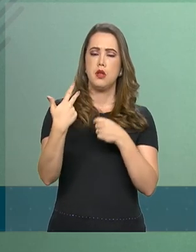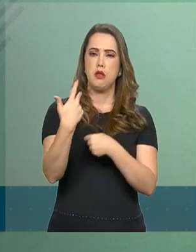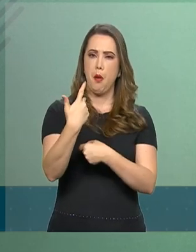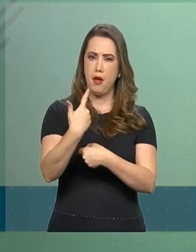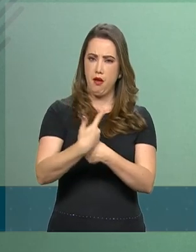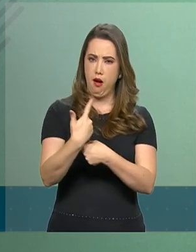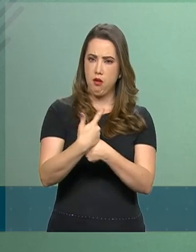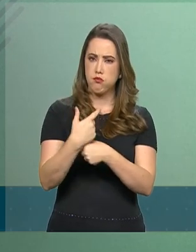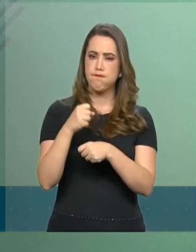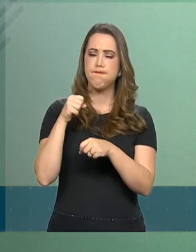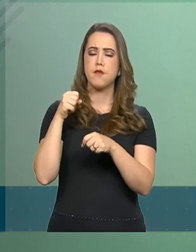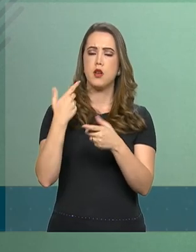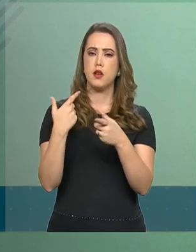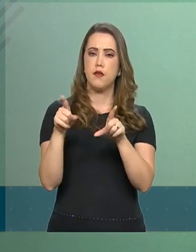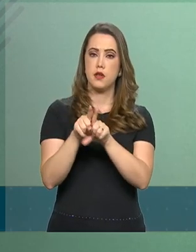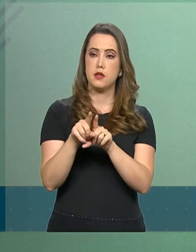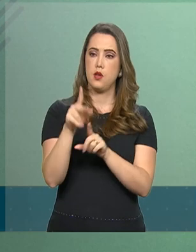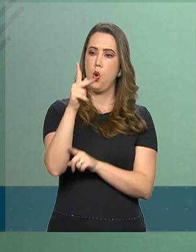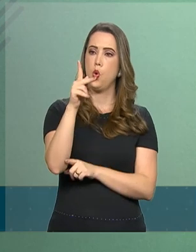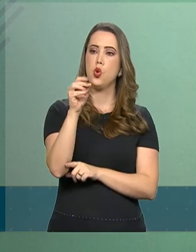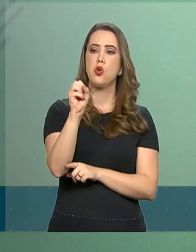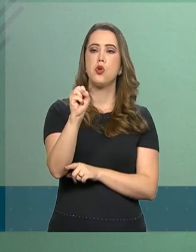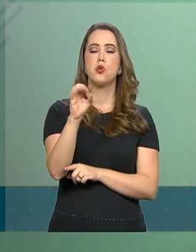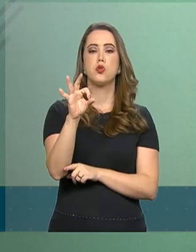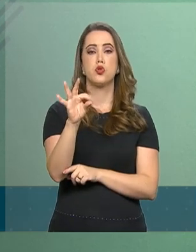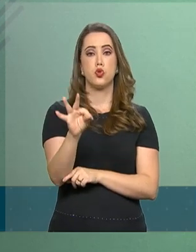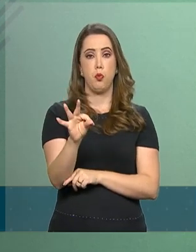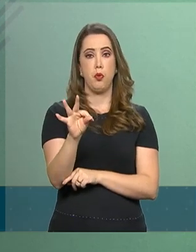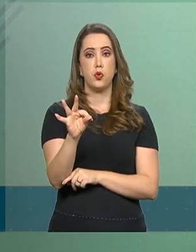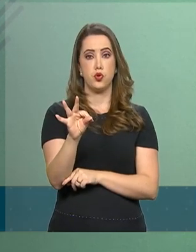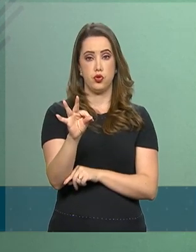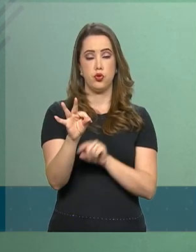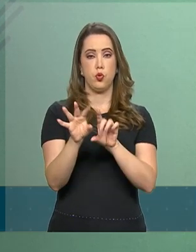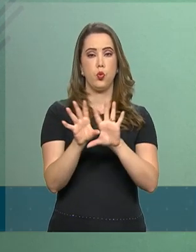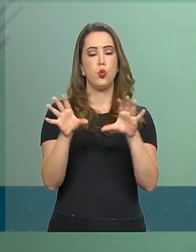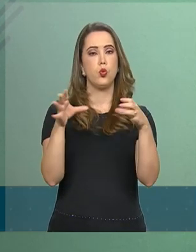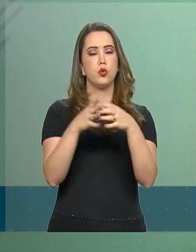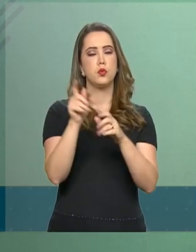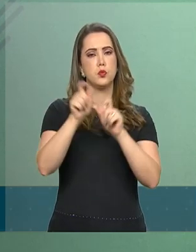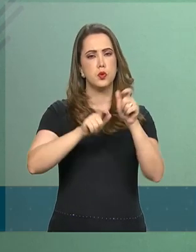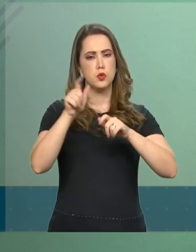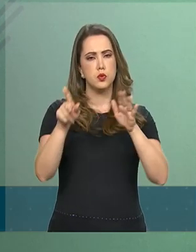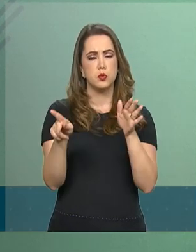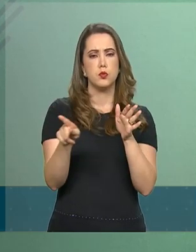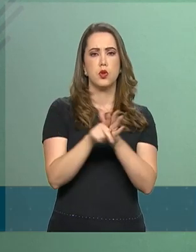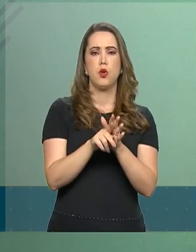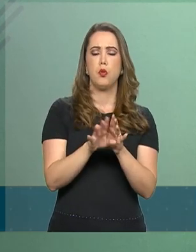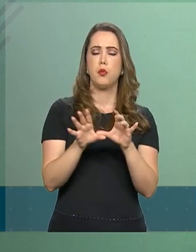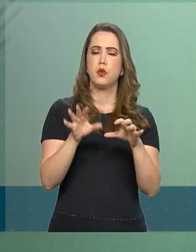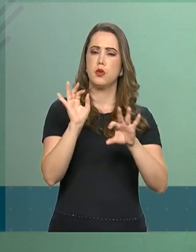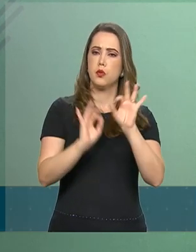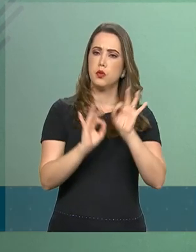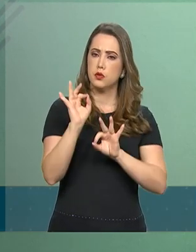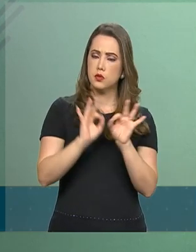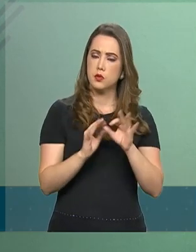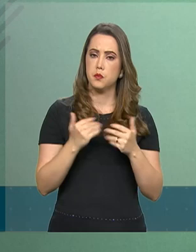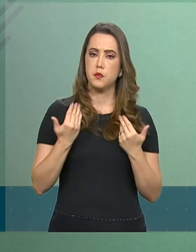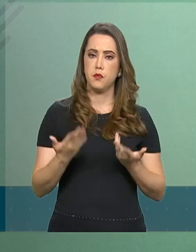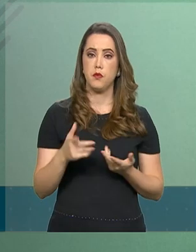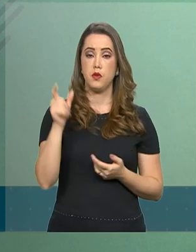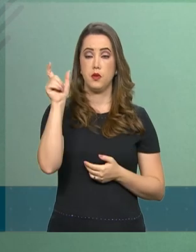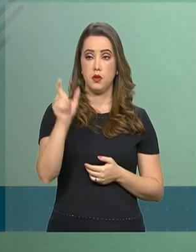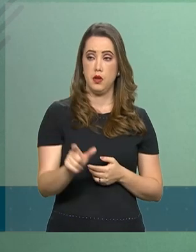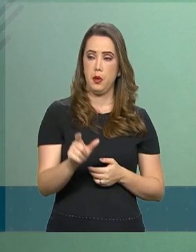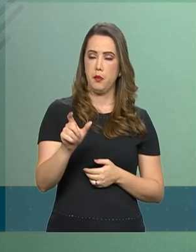podcast com o presidente daquela organização words african sul de dallas que é o senhor